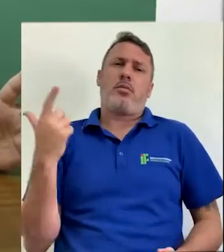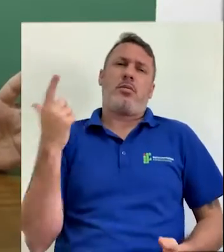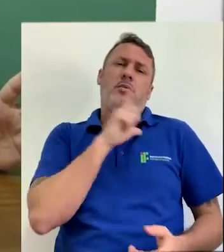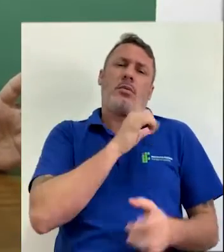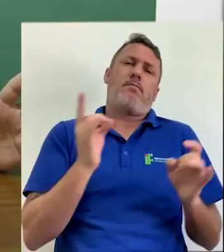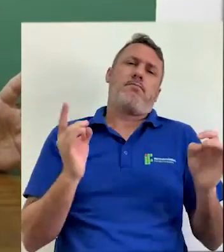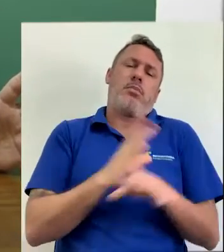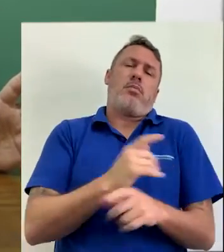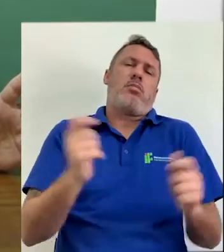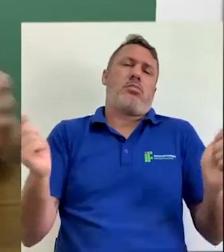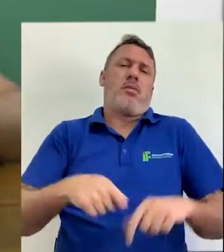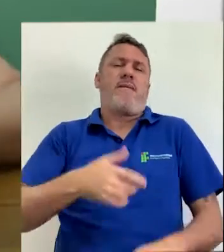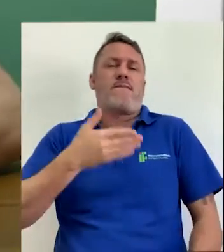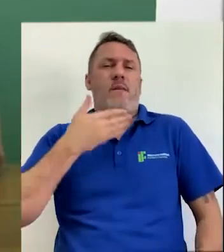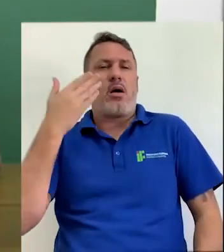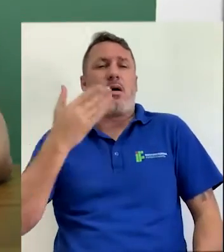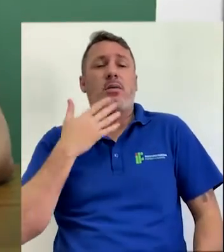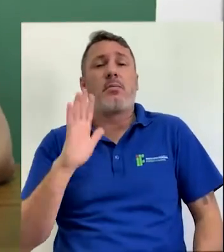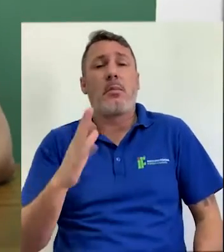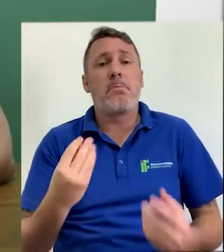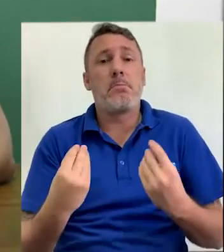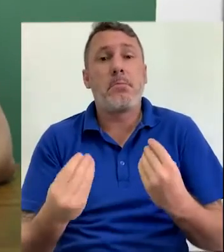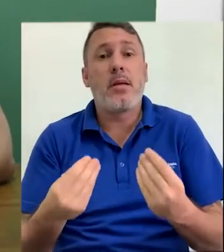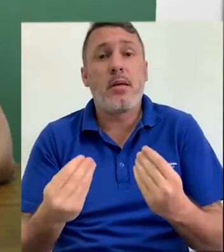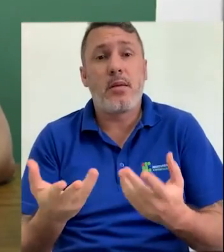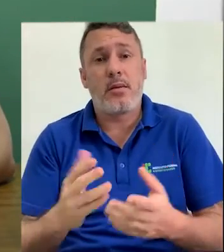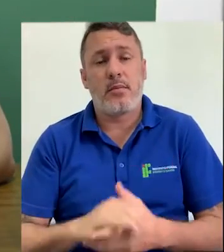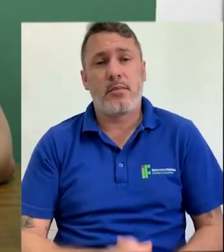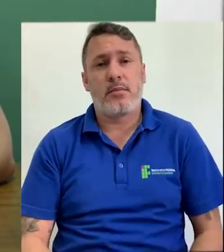armado. Para quê?